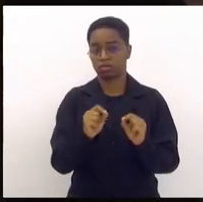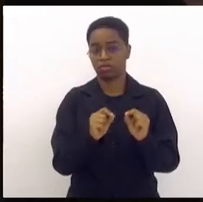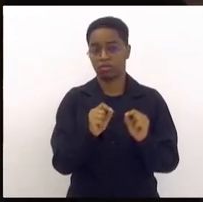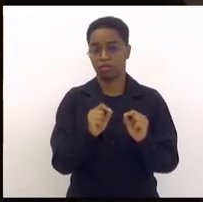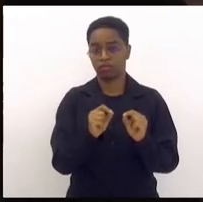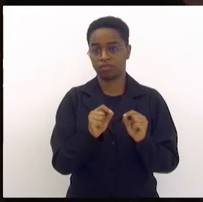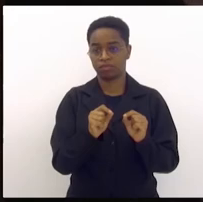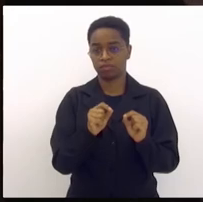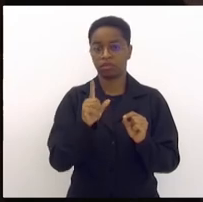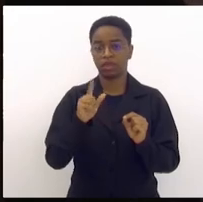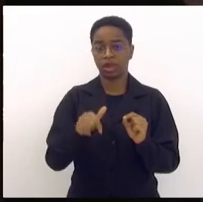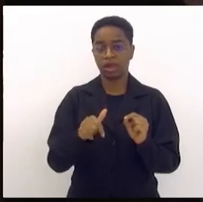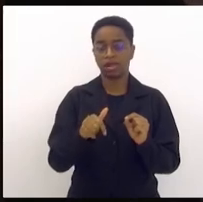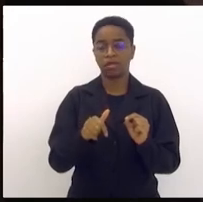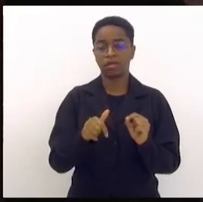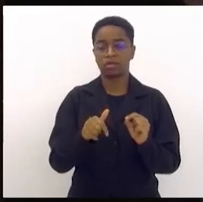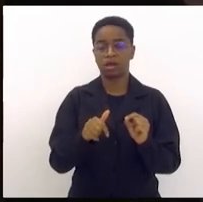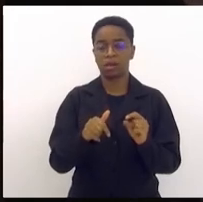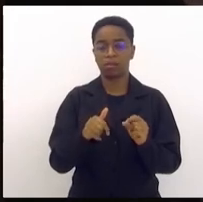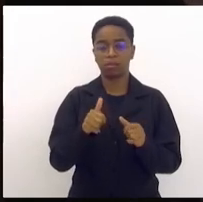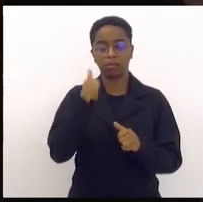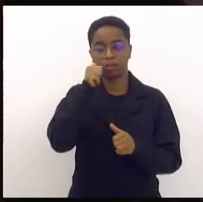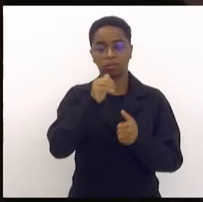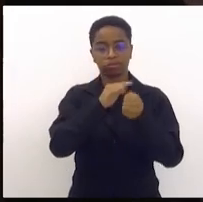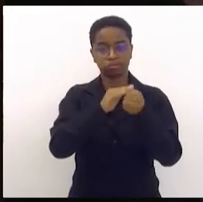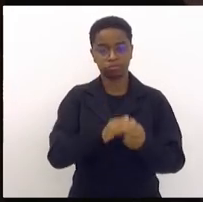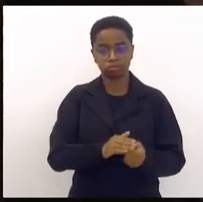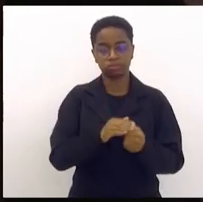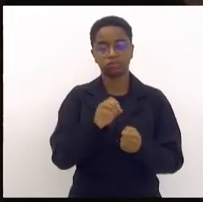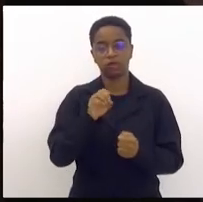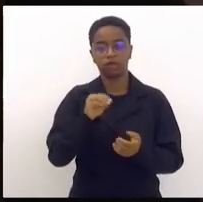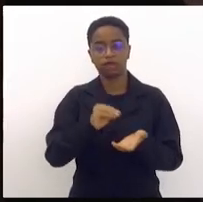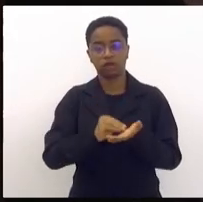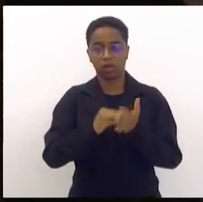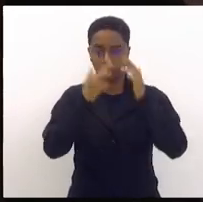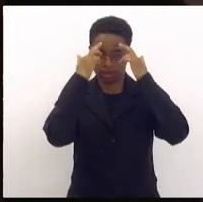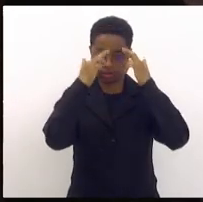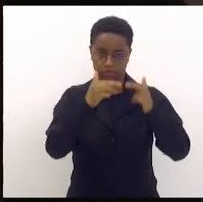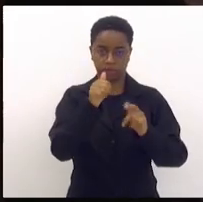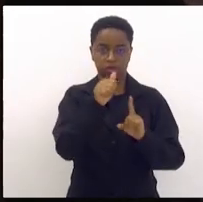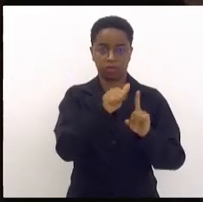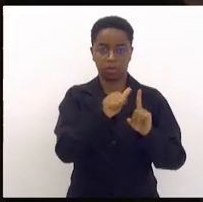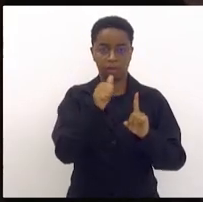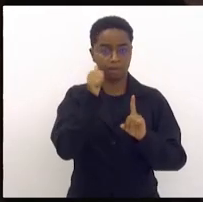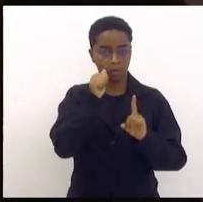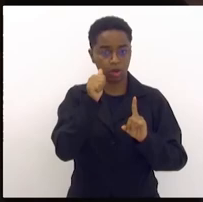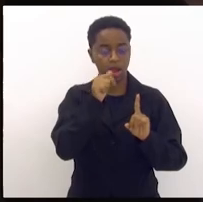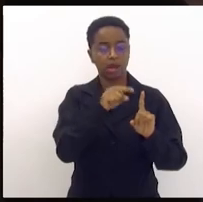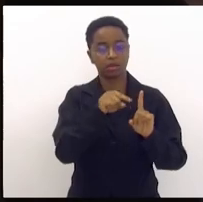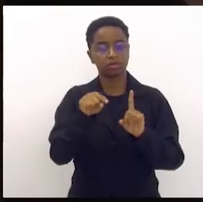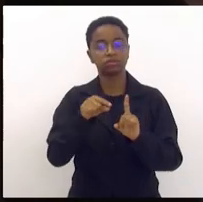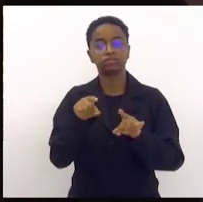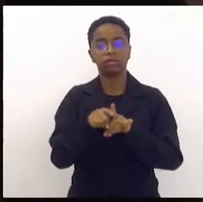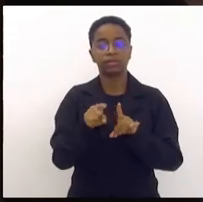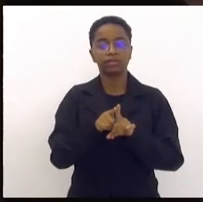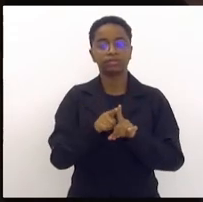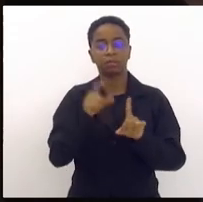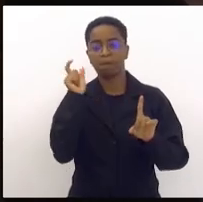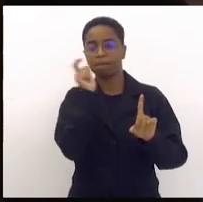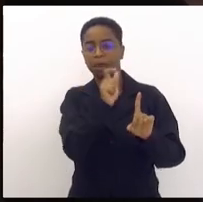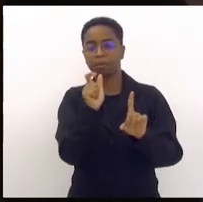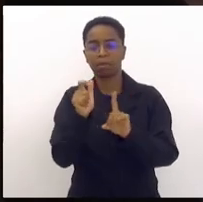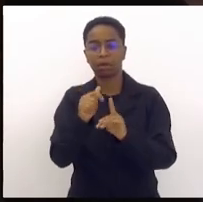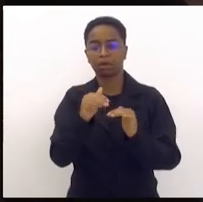a misoginia, é o desrespeito às mulheres, é enxovalhar uma subprefeita